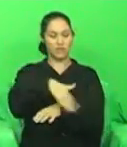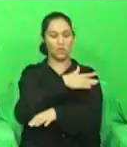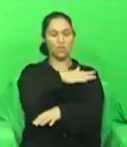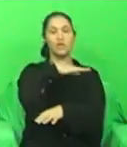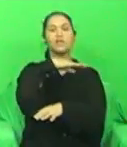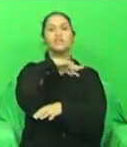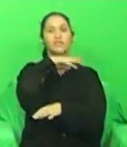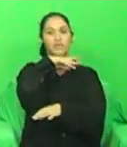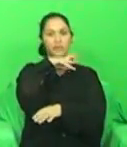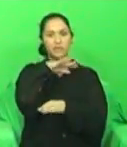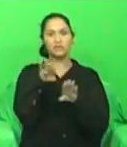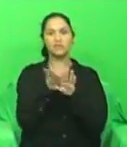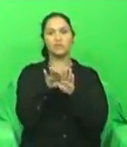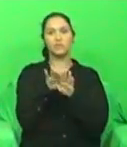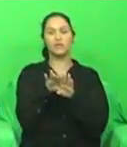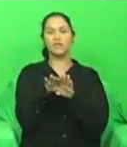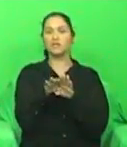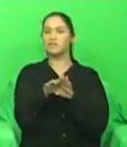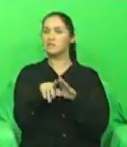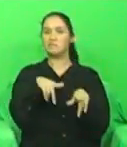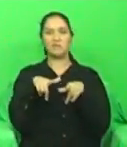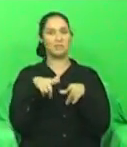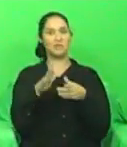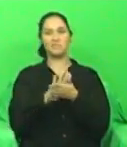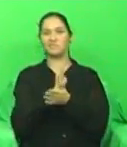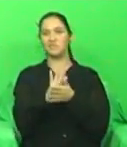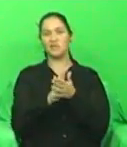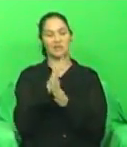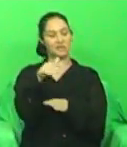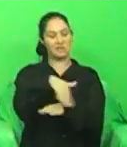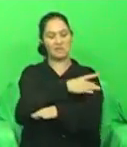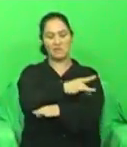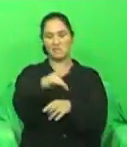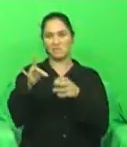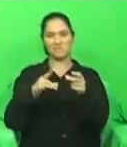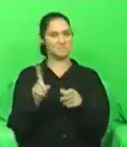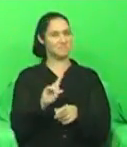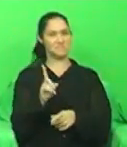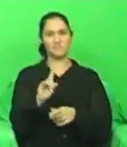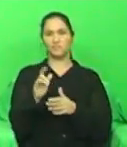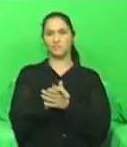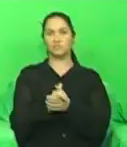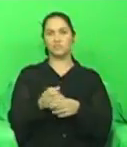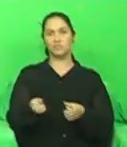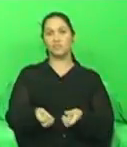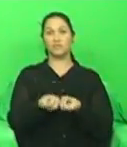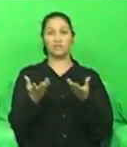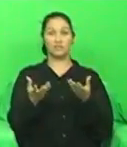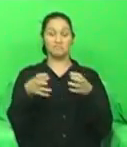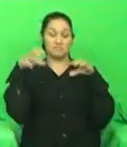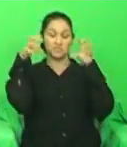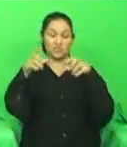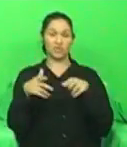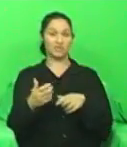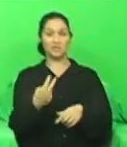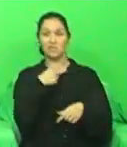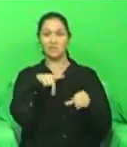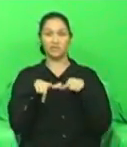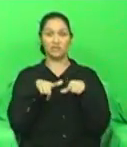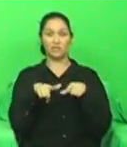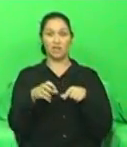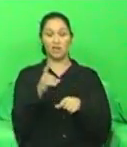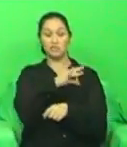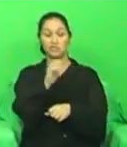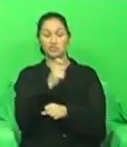máquina não está funcionando e aí quando chove aí não dá mesmo porque como é que vai trabalhar com chuva não tem condições então eu quero